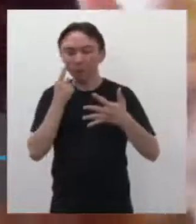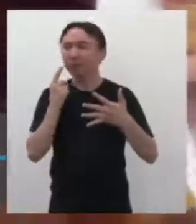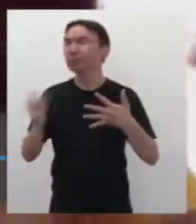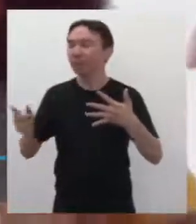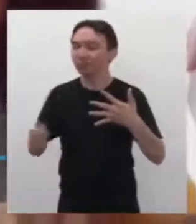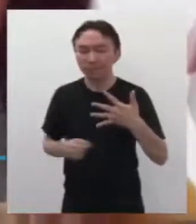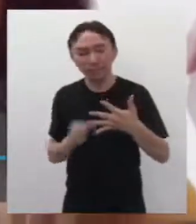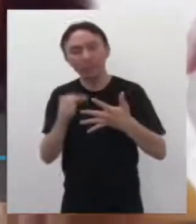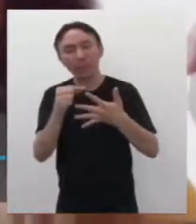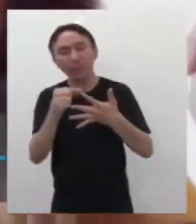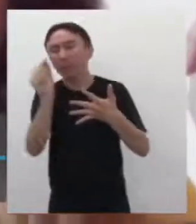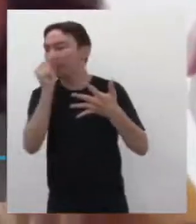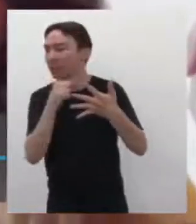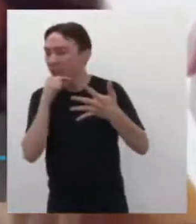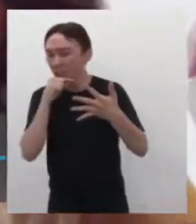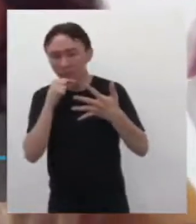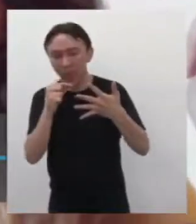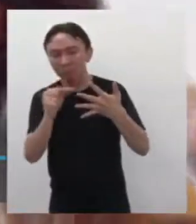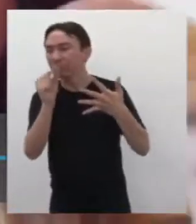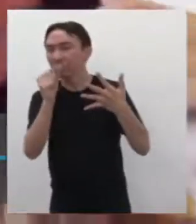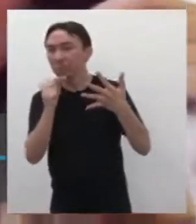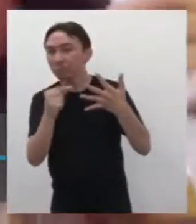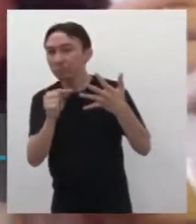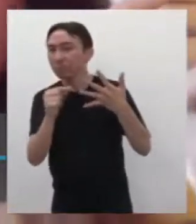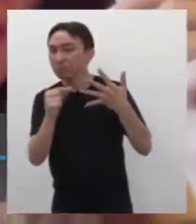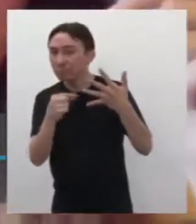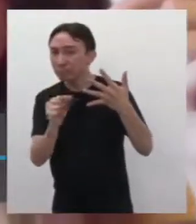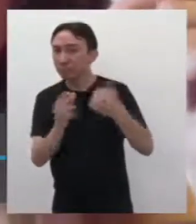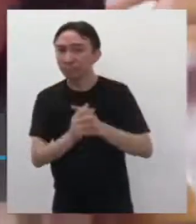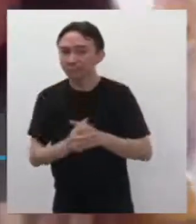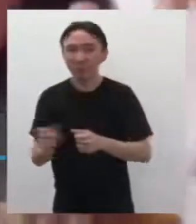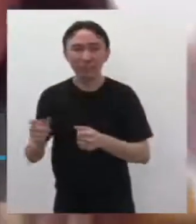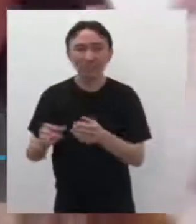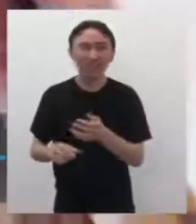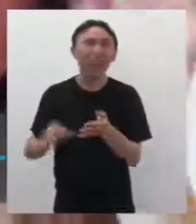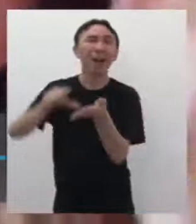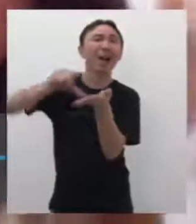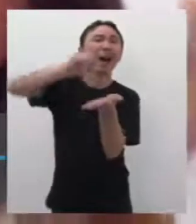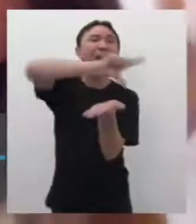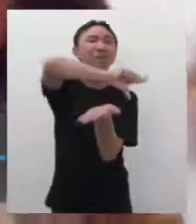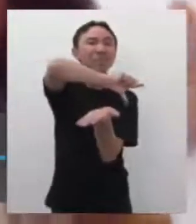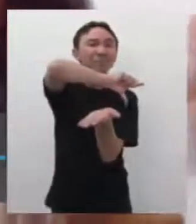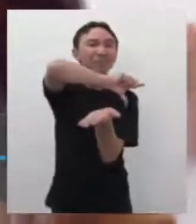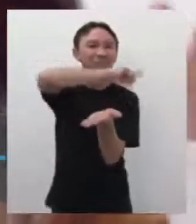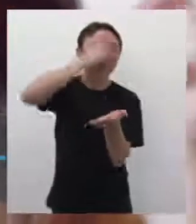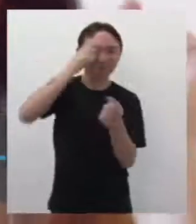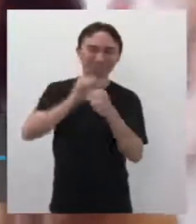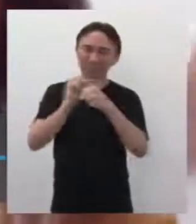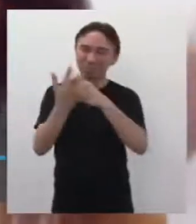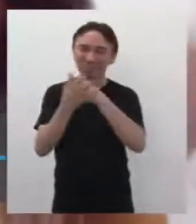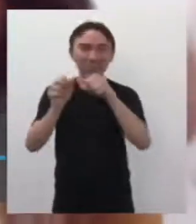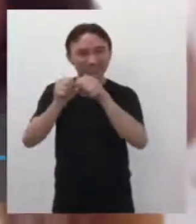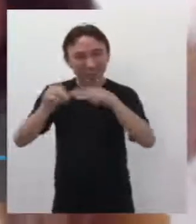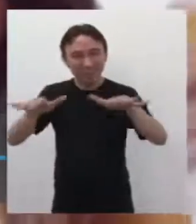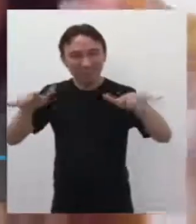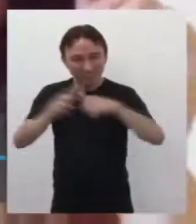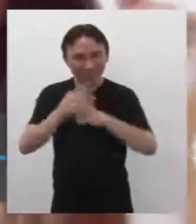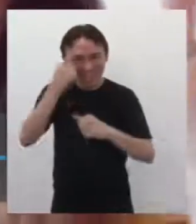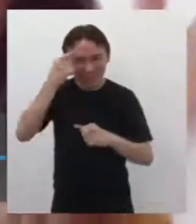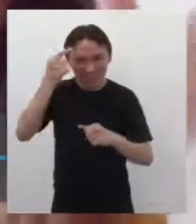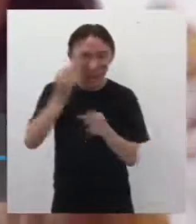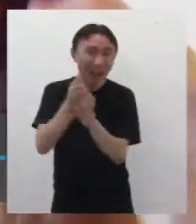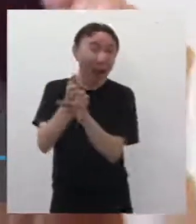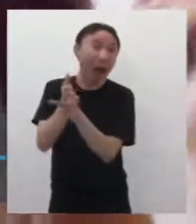com o conteúdo que foi dado lá antes da pandemia, lembra aquela última aula? Você pode falar com